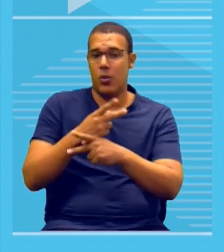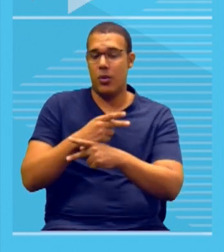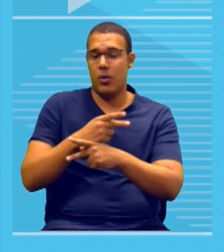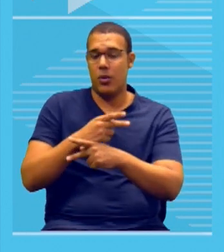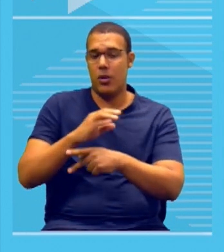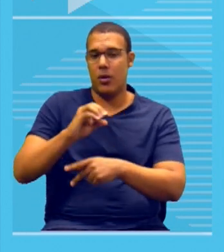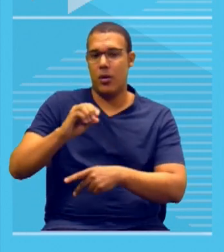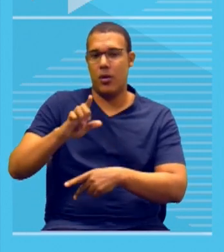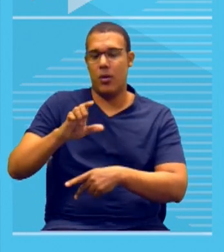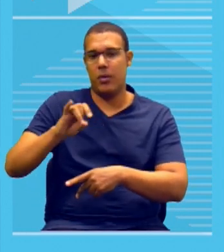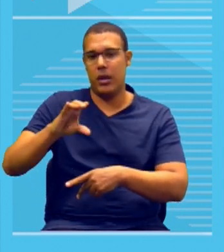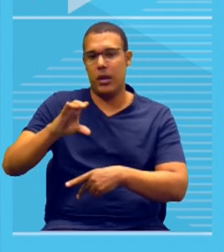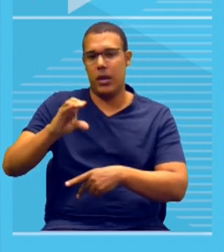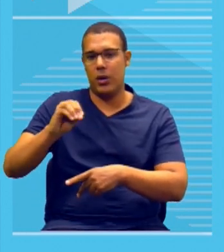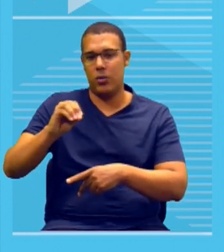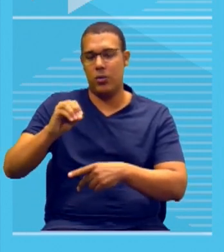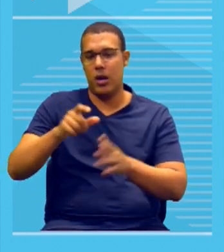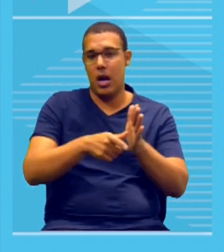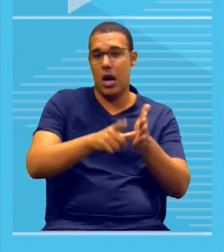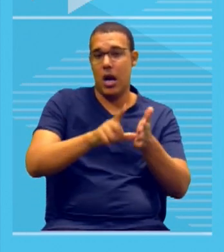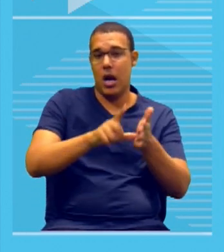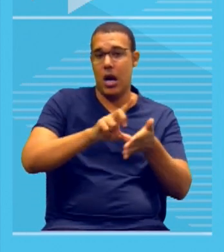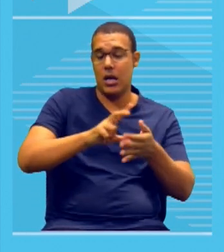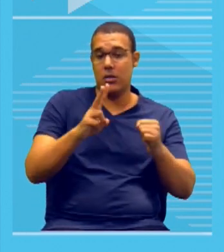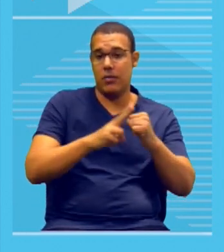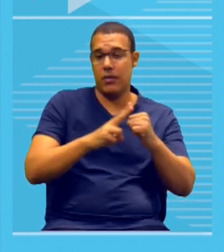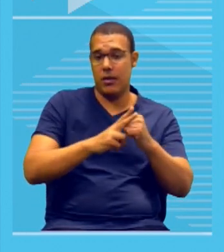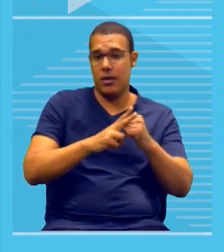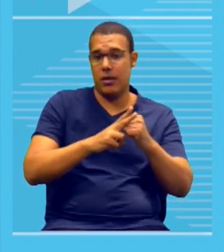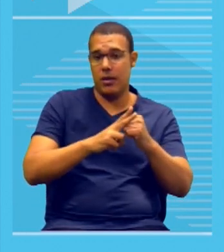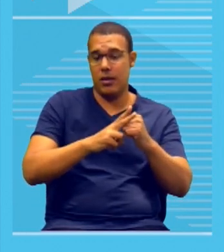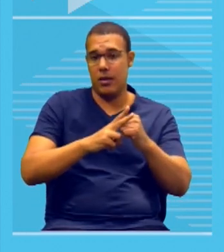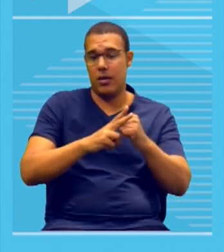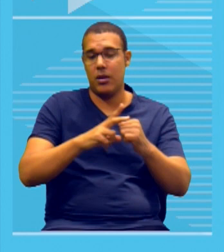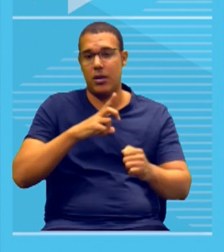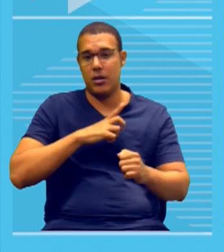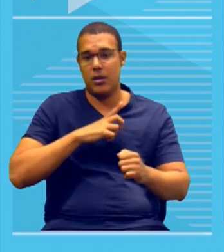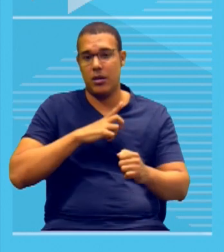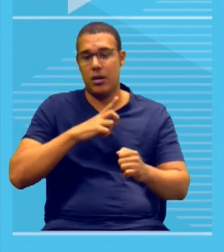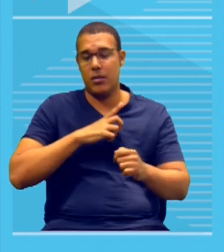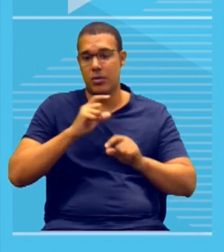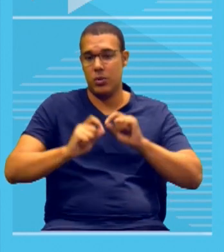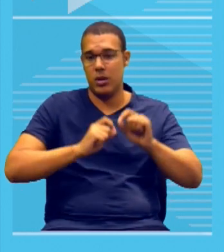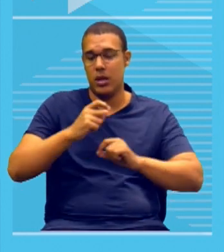átono antes do verbo nós temos uma coisa chamada de próclise